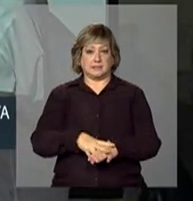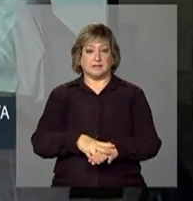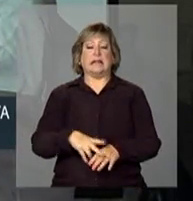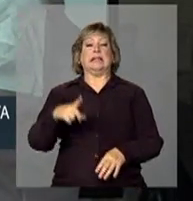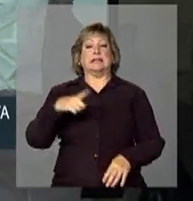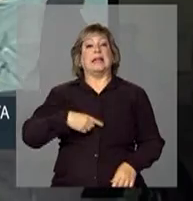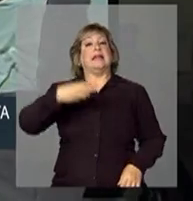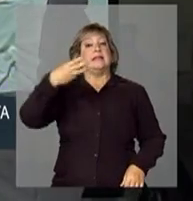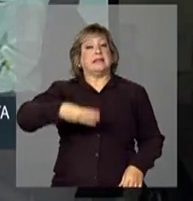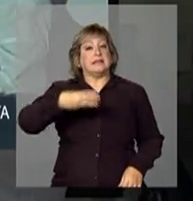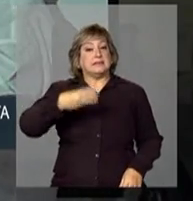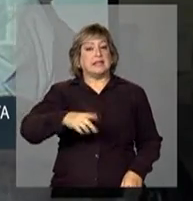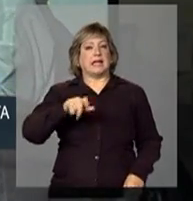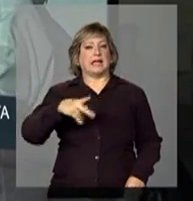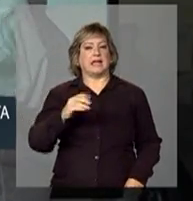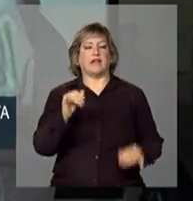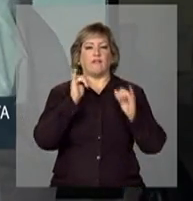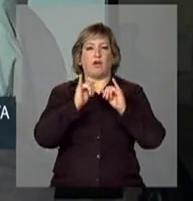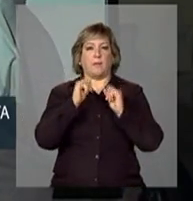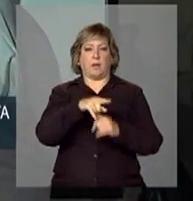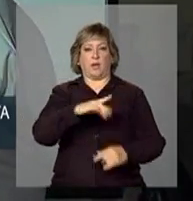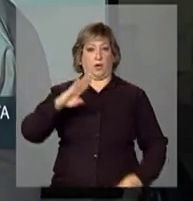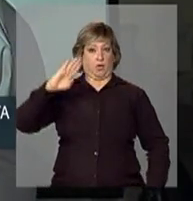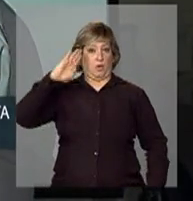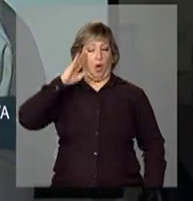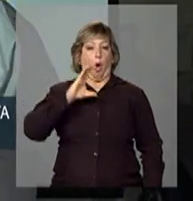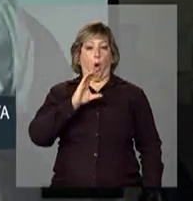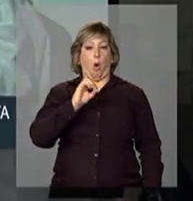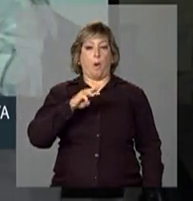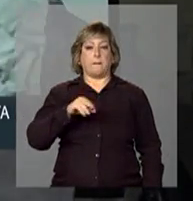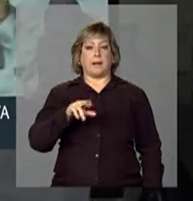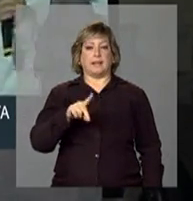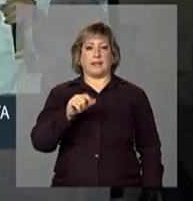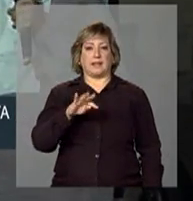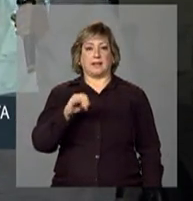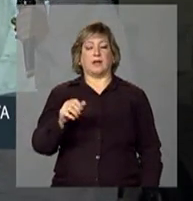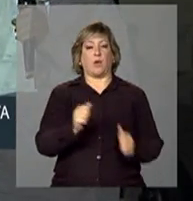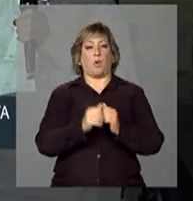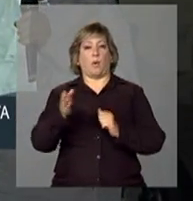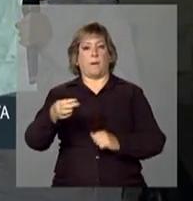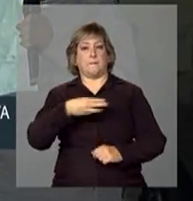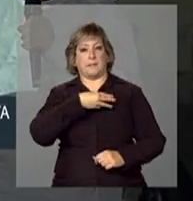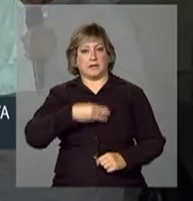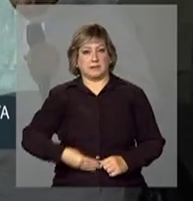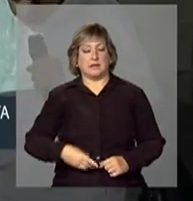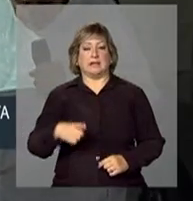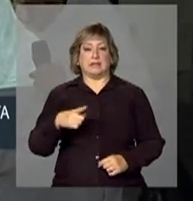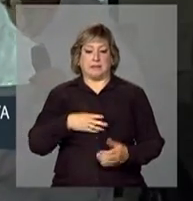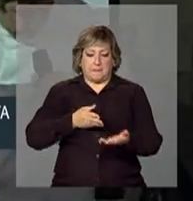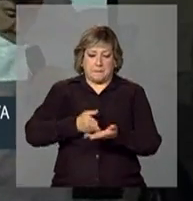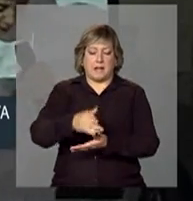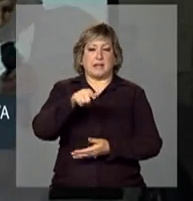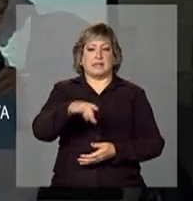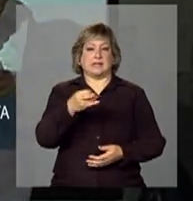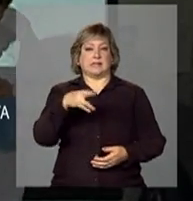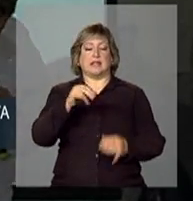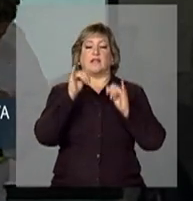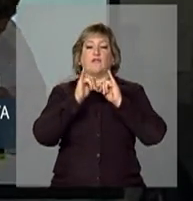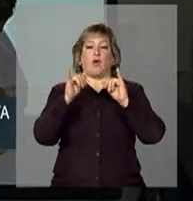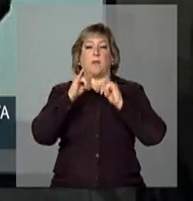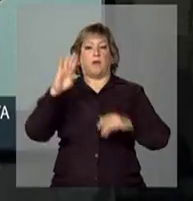informações direta do comandante com o ministro, que passa pelo Centro de Informações do Exército, tá?